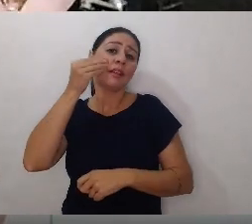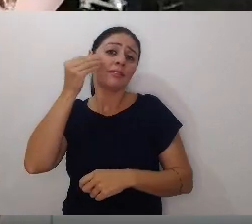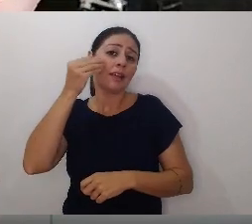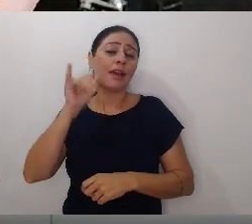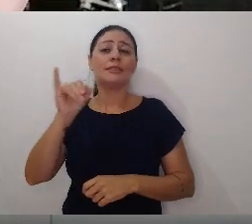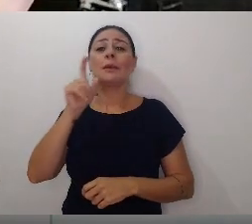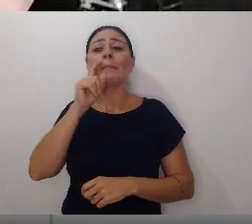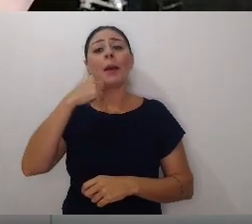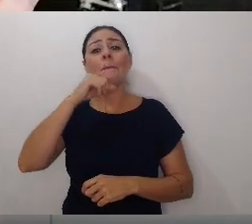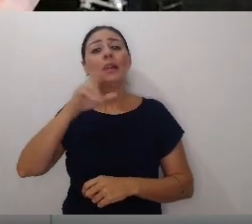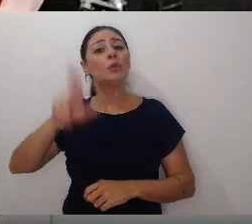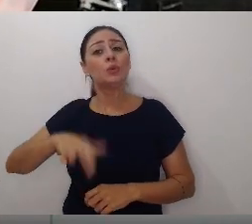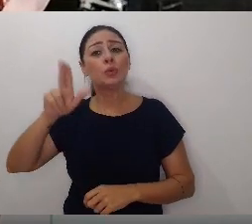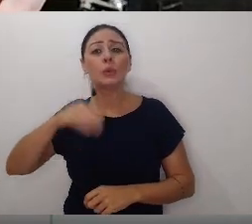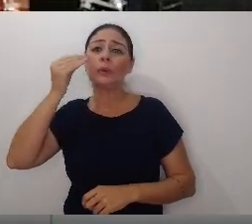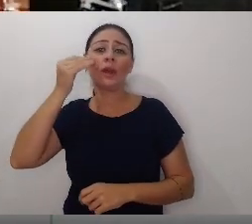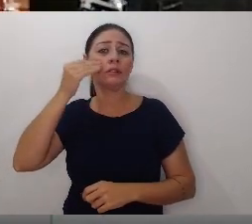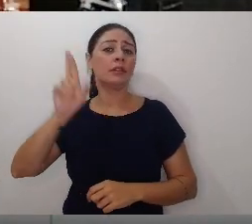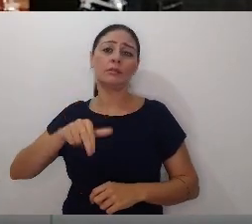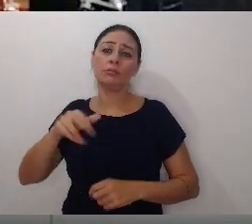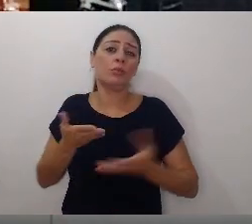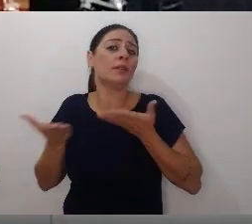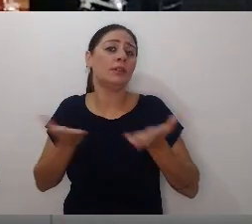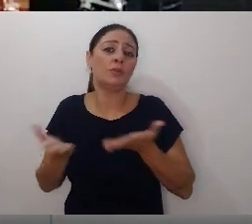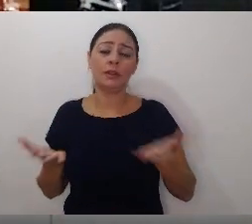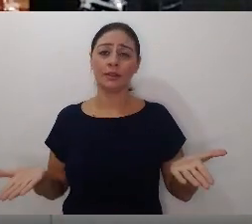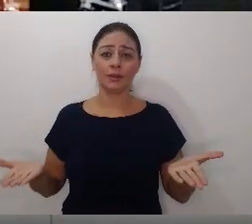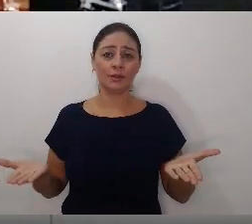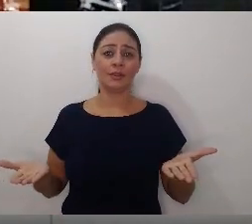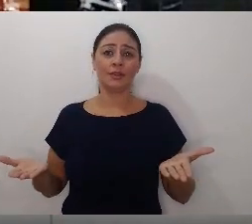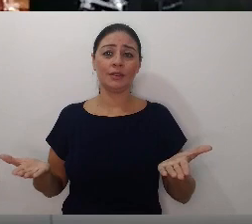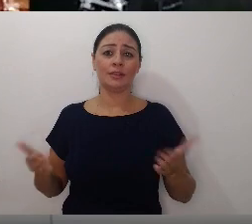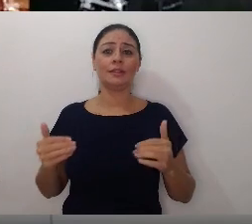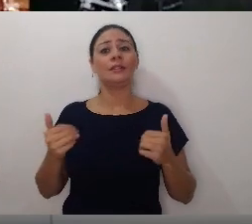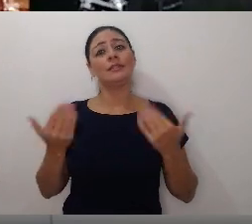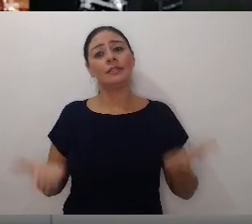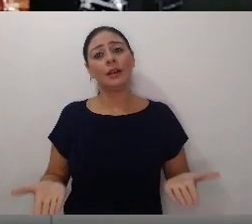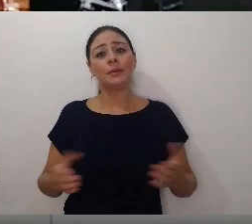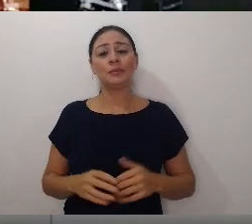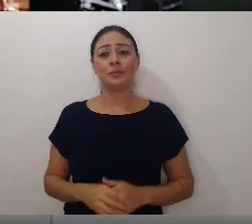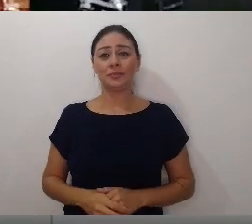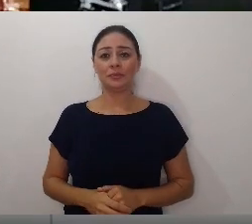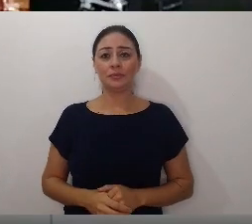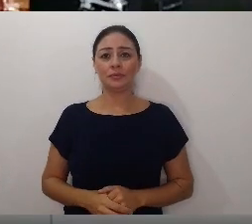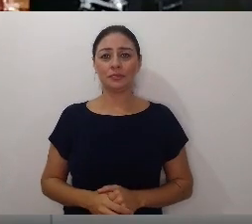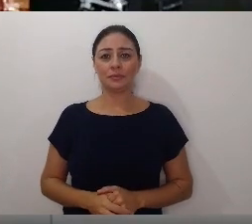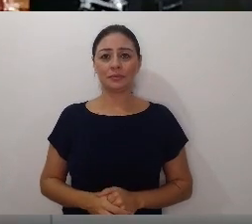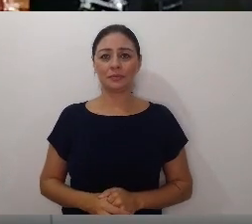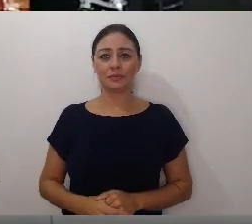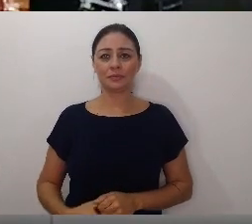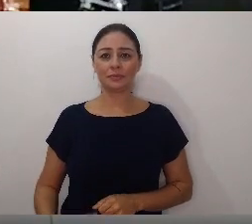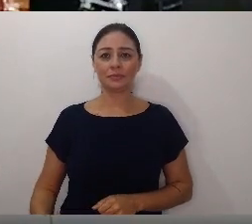já, não é tudo Covid e tal, eu vou dar uma atenção para a criança, mas tem que tentar. Se os pais nunca tentarem, eles não vão ter